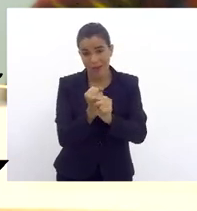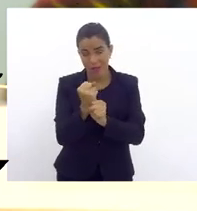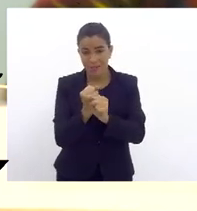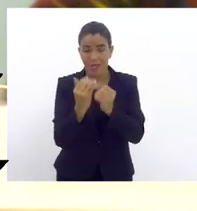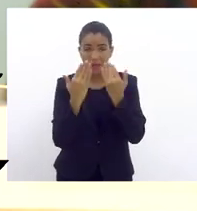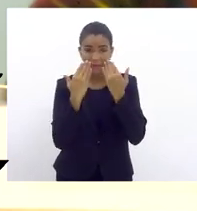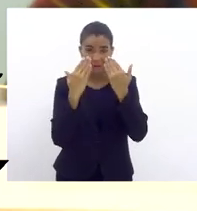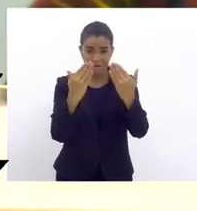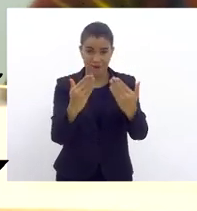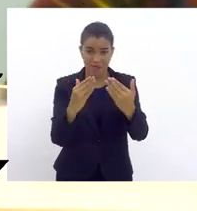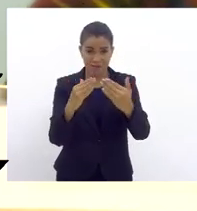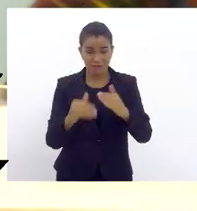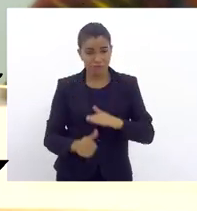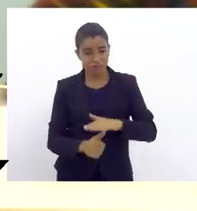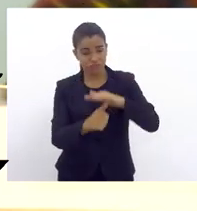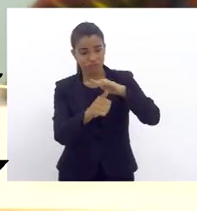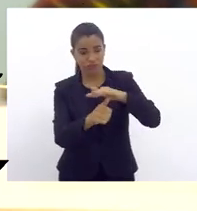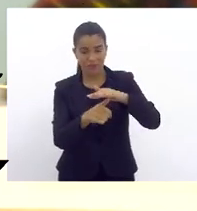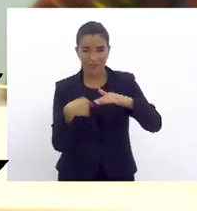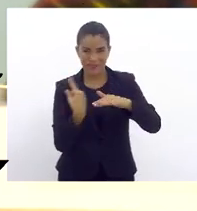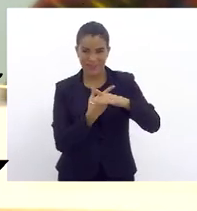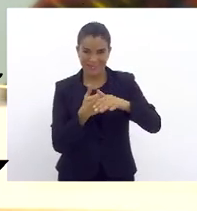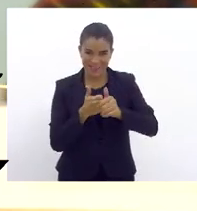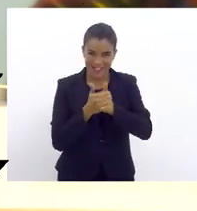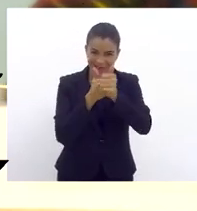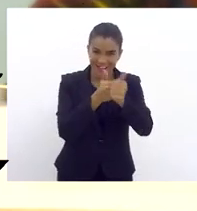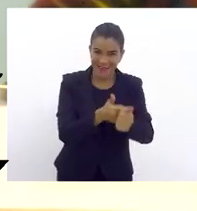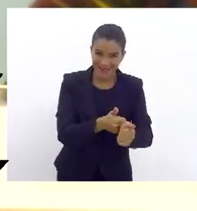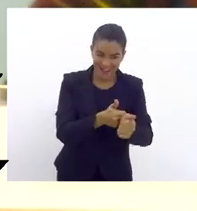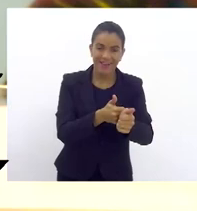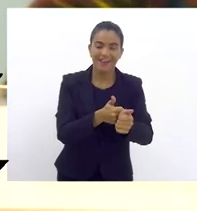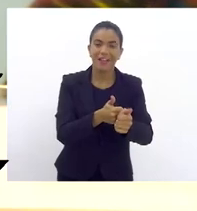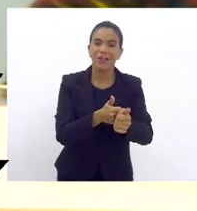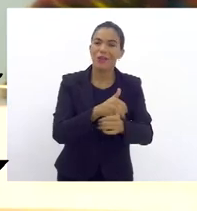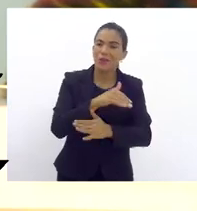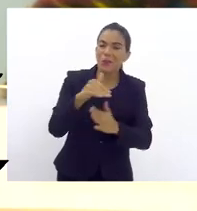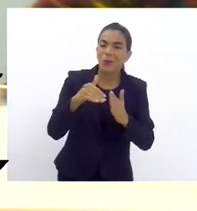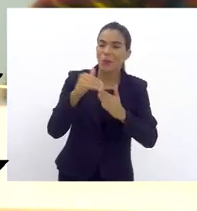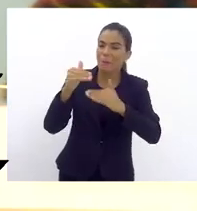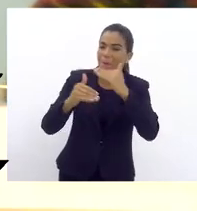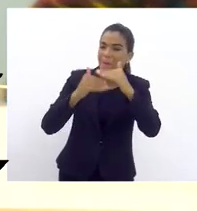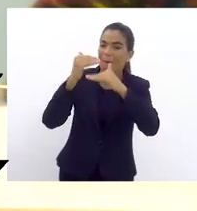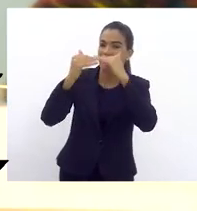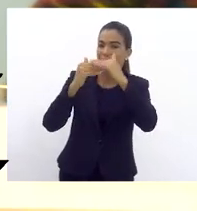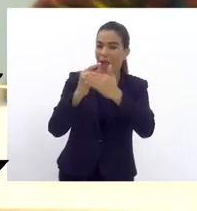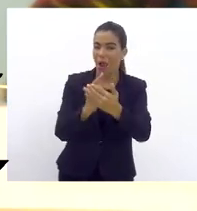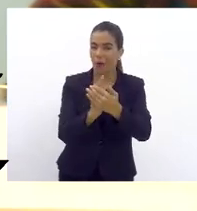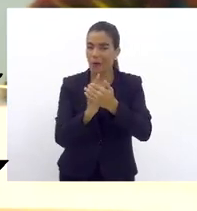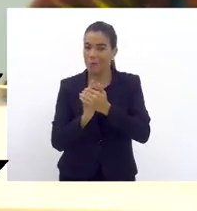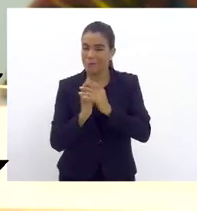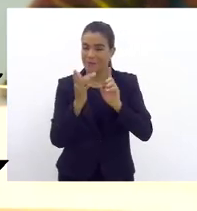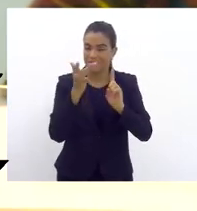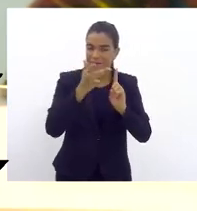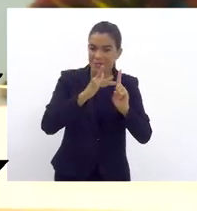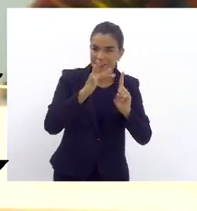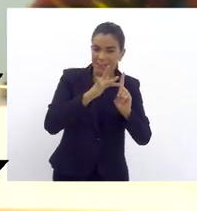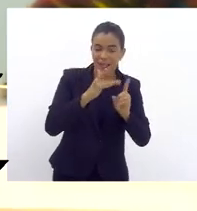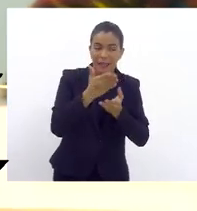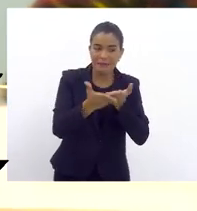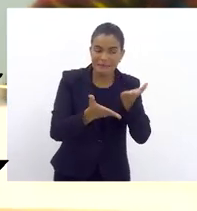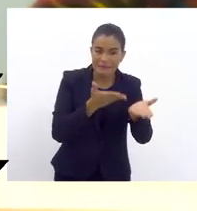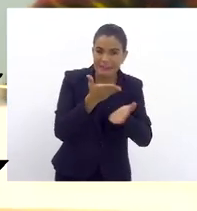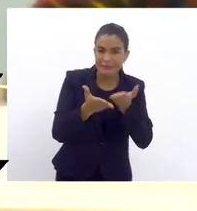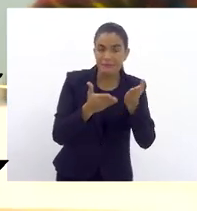a frente dessa comissão e a gente pode acompanhar e tudo que a gente conseguiu ter de avanço seja de acolhimento às vítimas né de atendimento